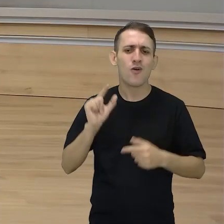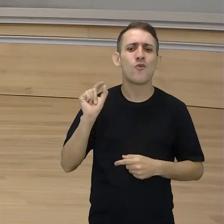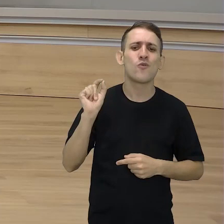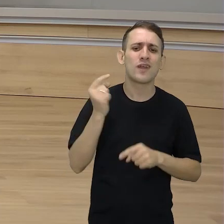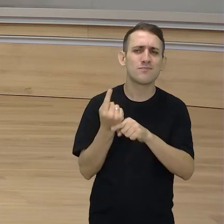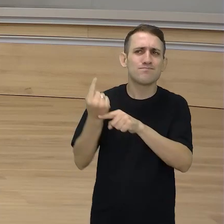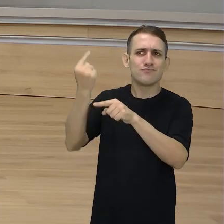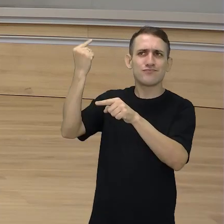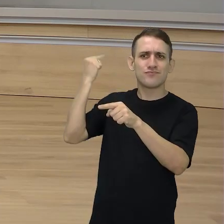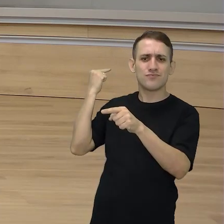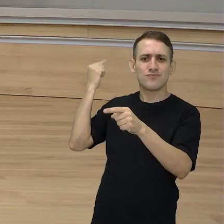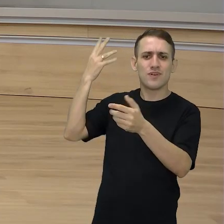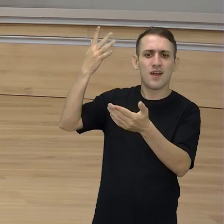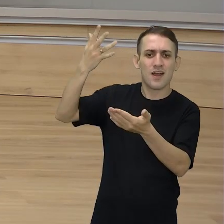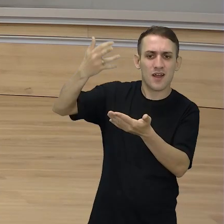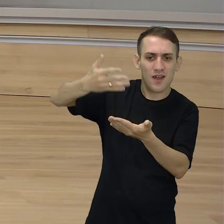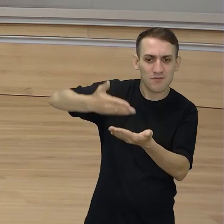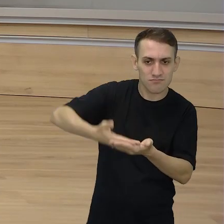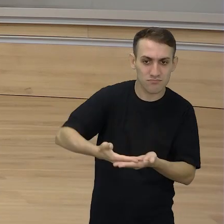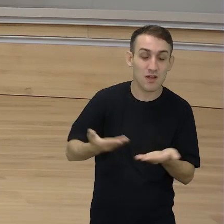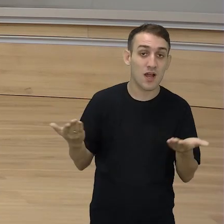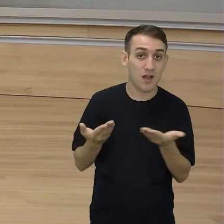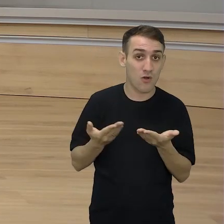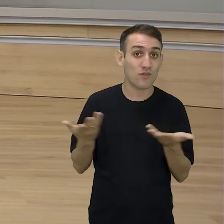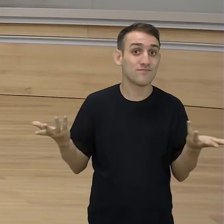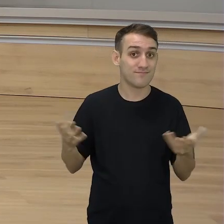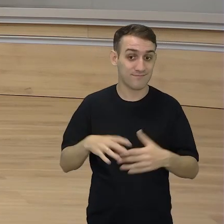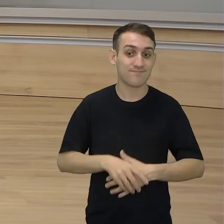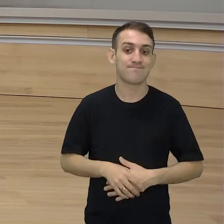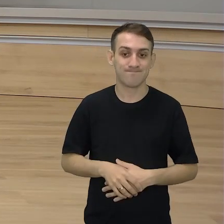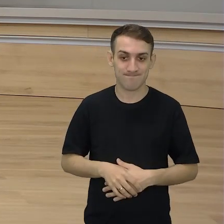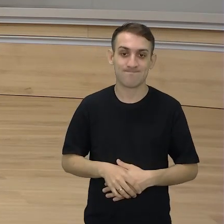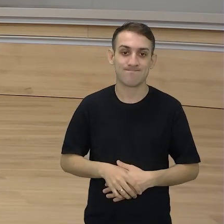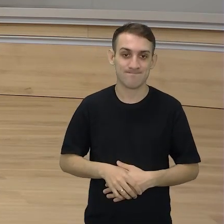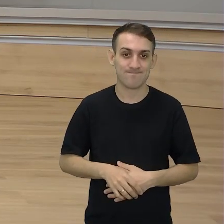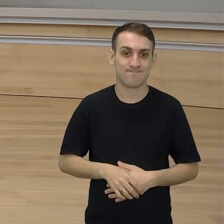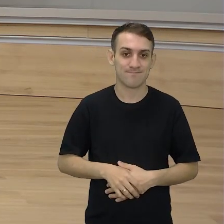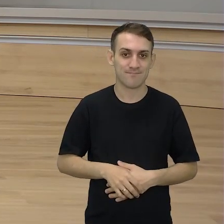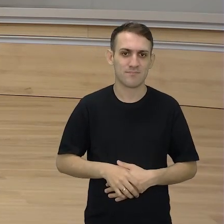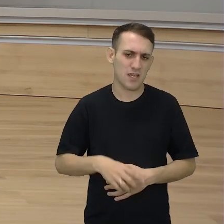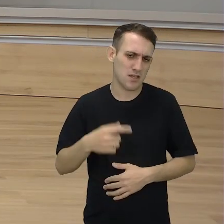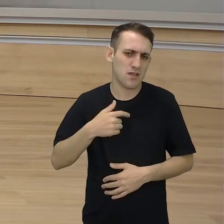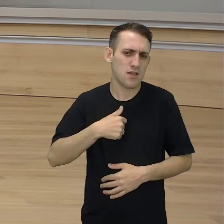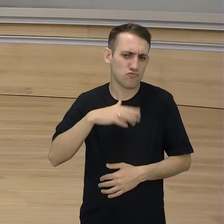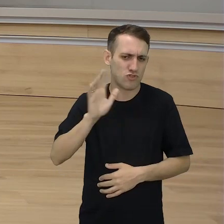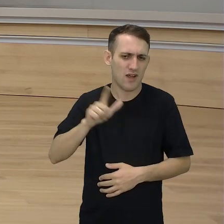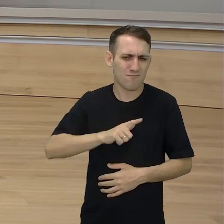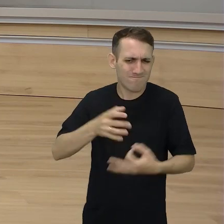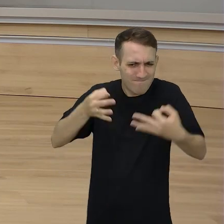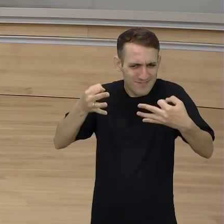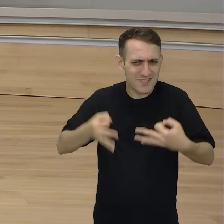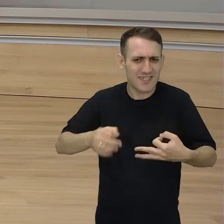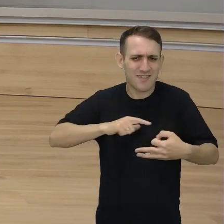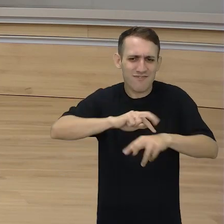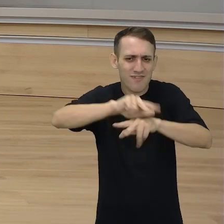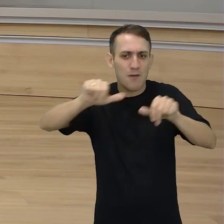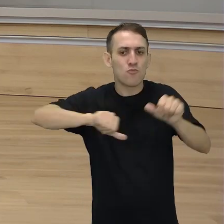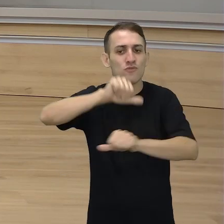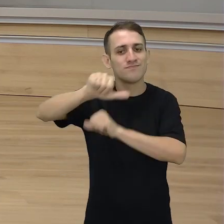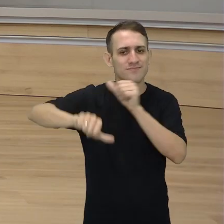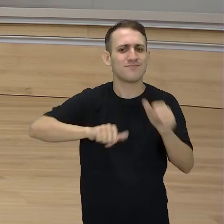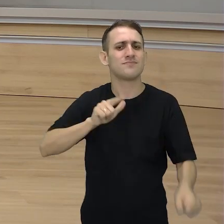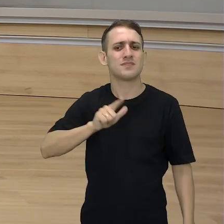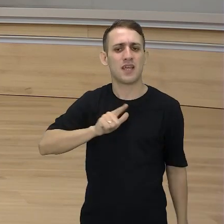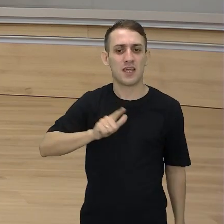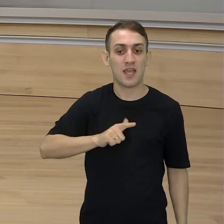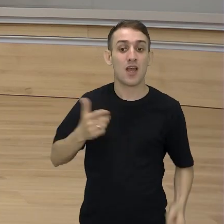a colonização aí do Brasil? Então, eu já tenho certeza aí que teve várias mudanças.